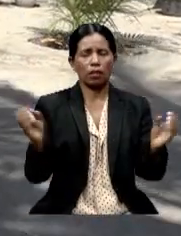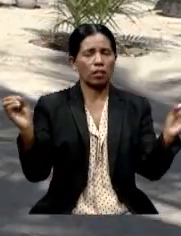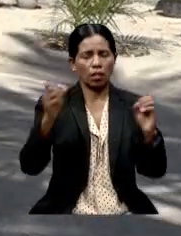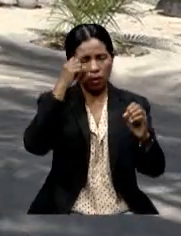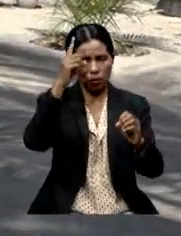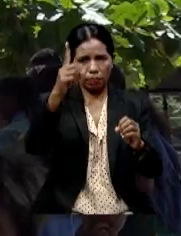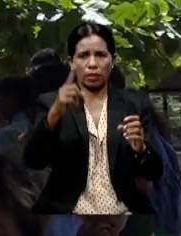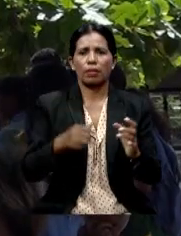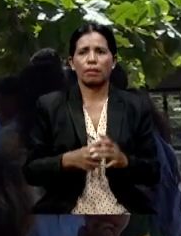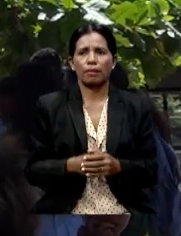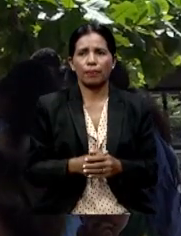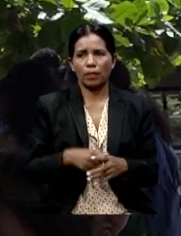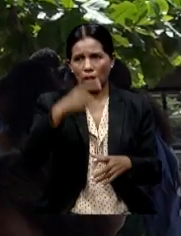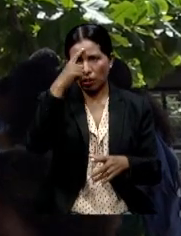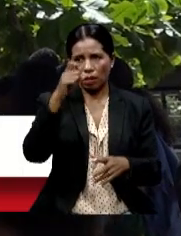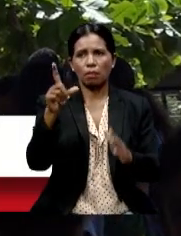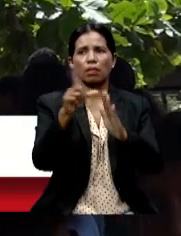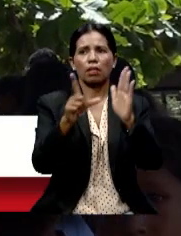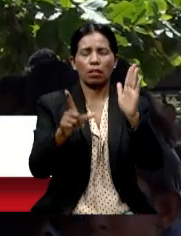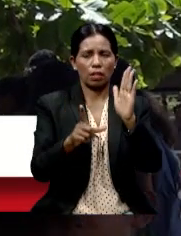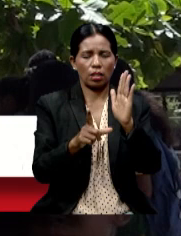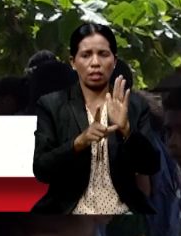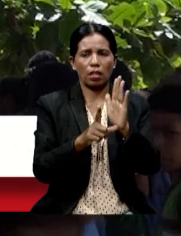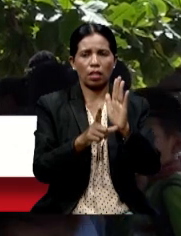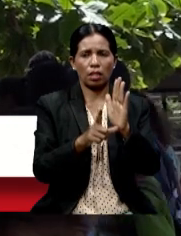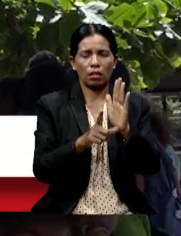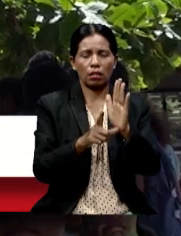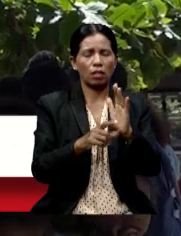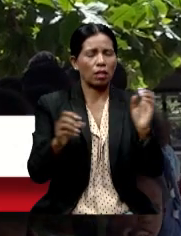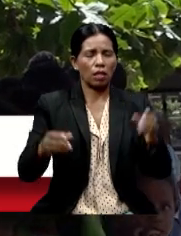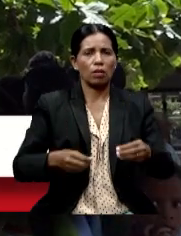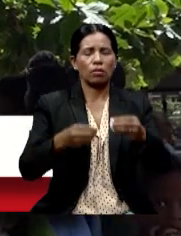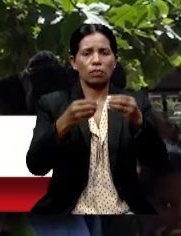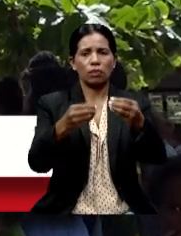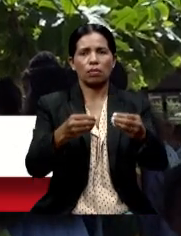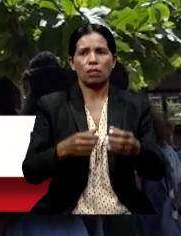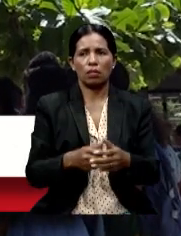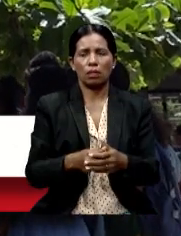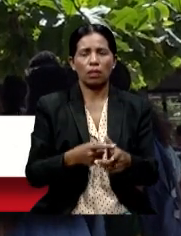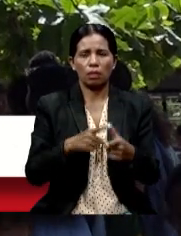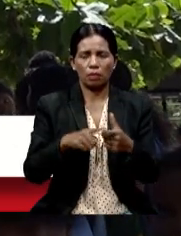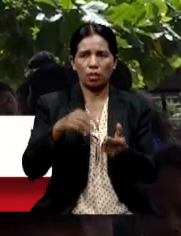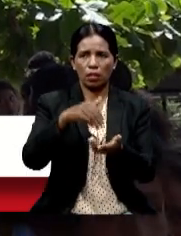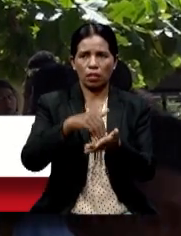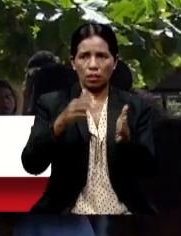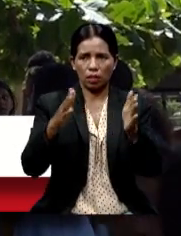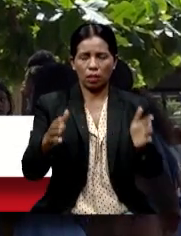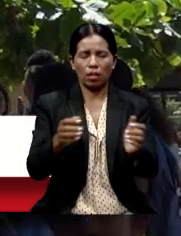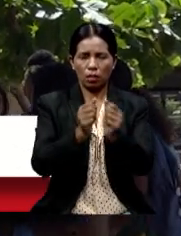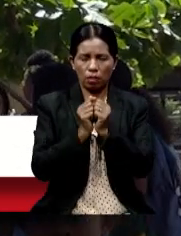comprende. Tamba lei la fo limitação depois estudante